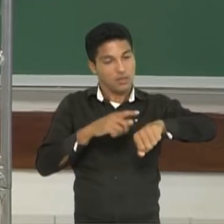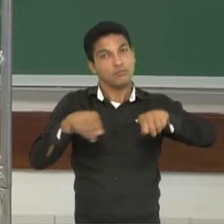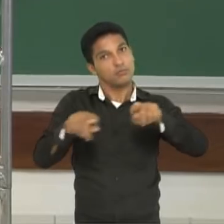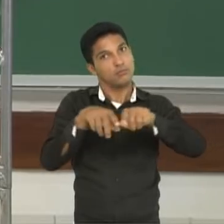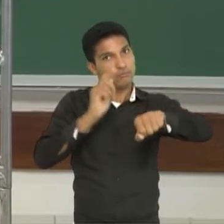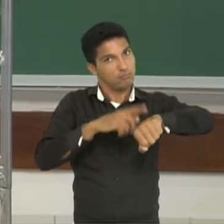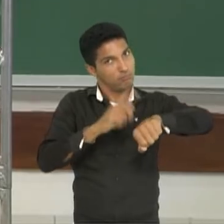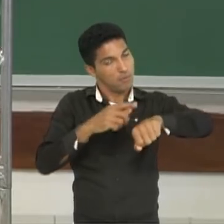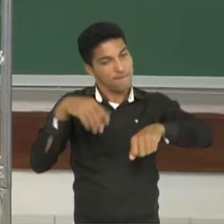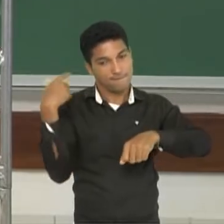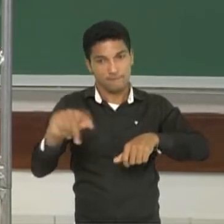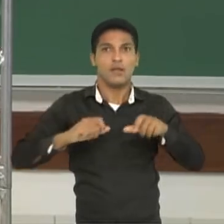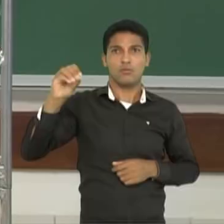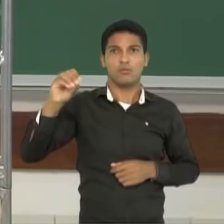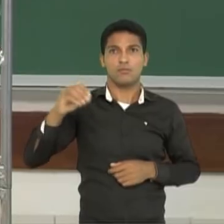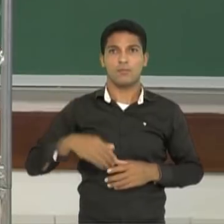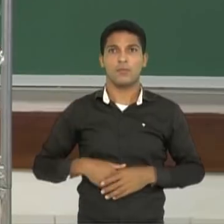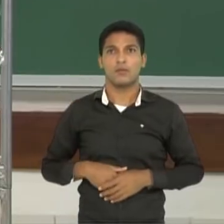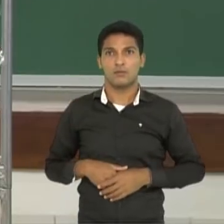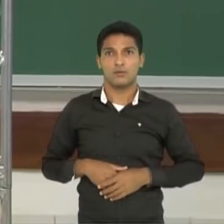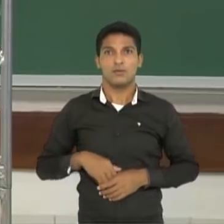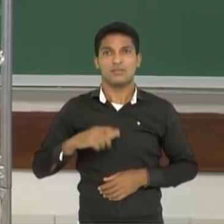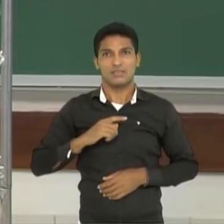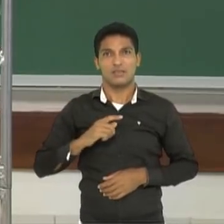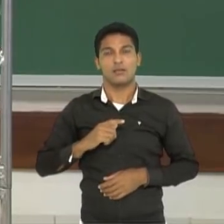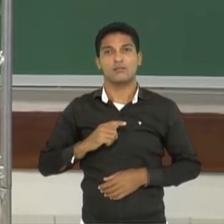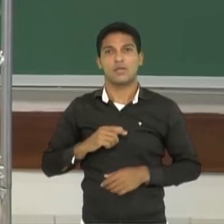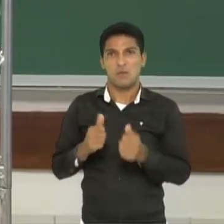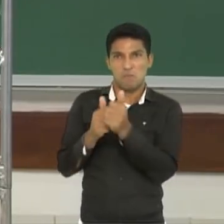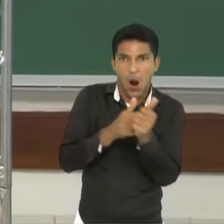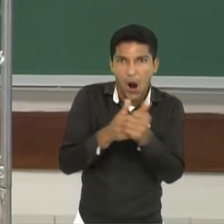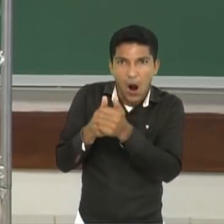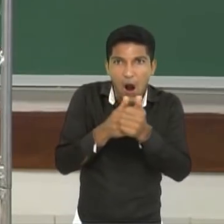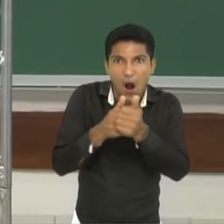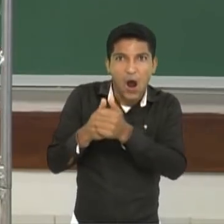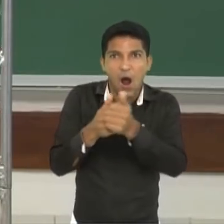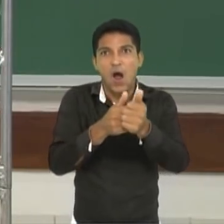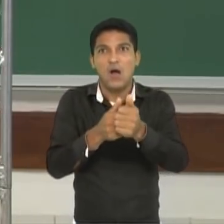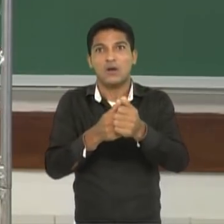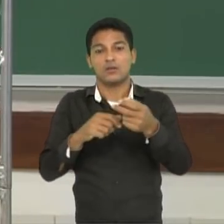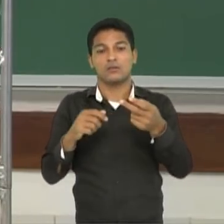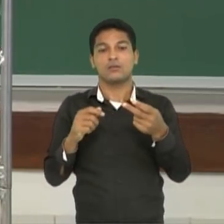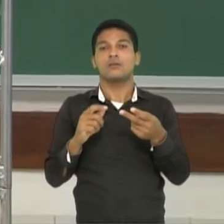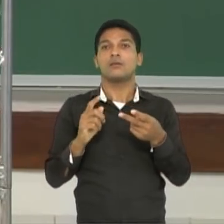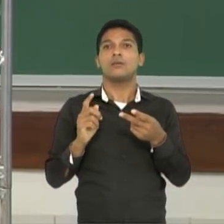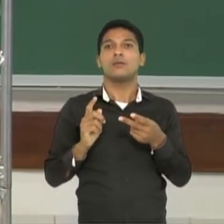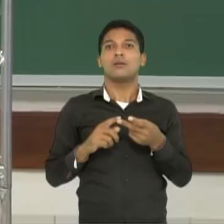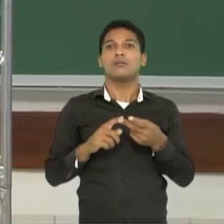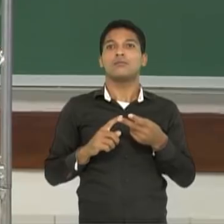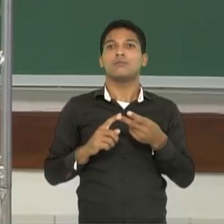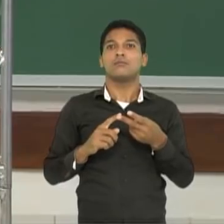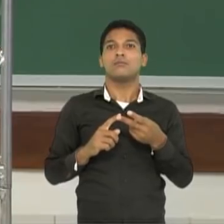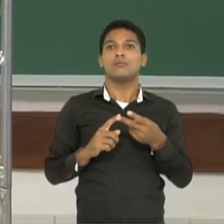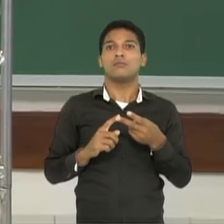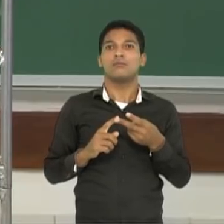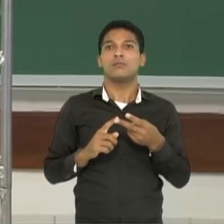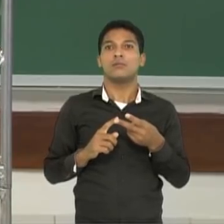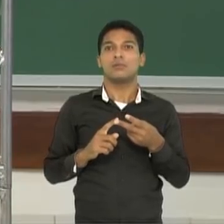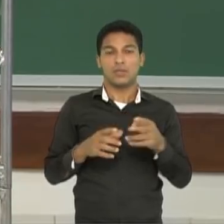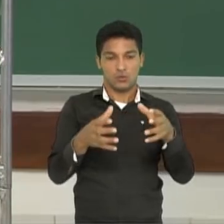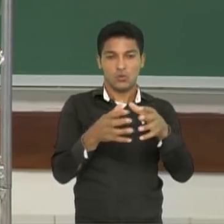o atleta que for mais rápido, que concluir um determinado percurso o mais rápido possível, é o que vai vencer a